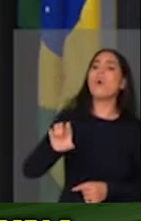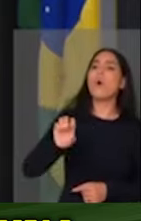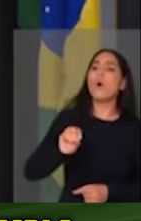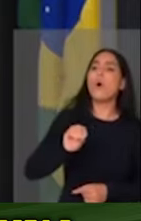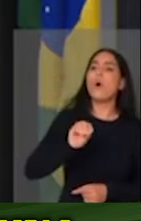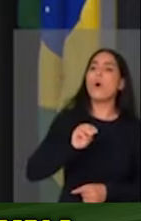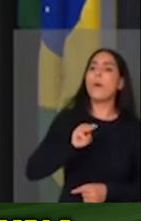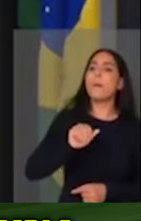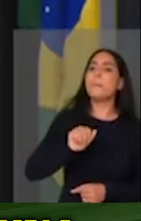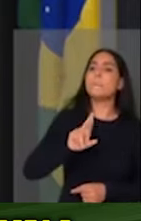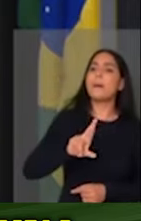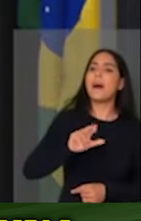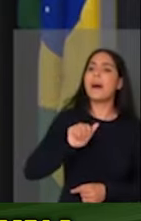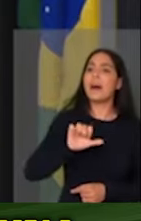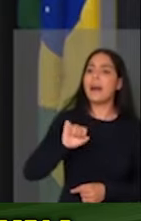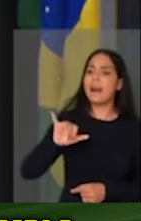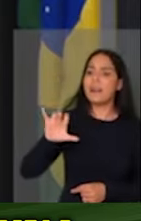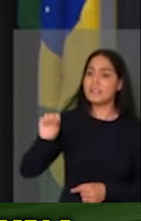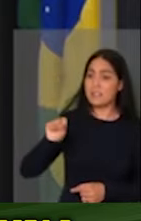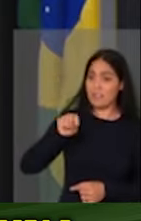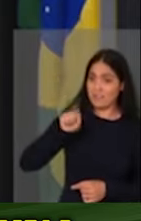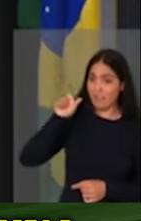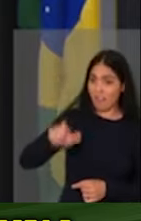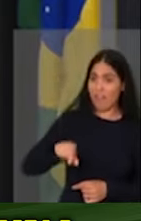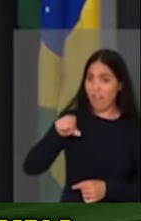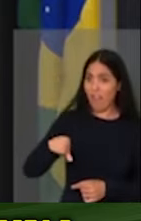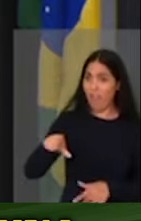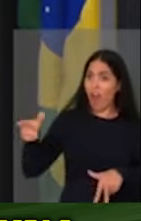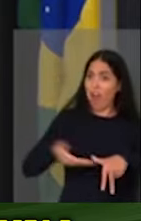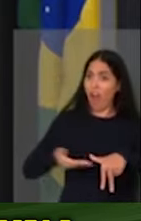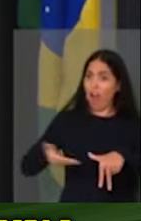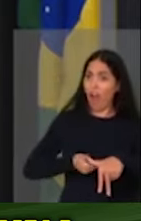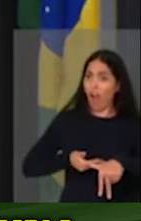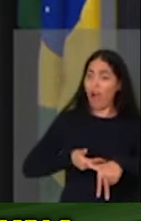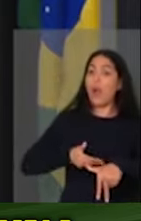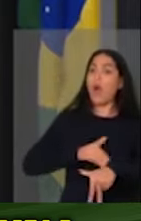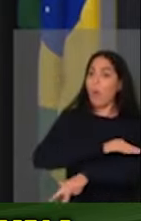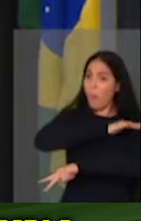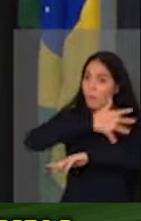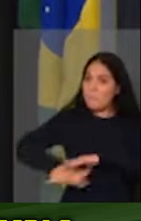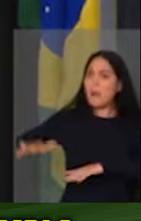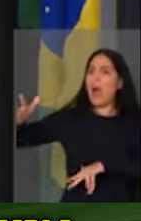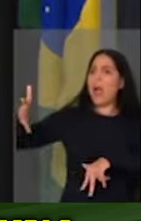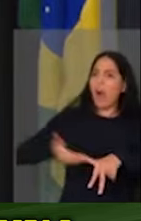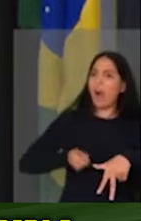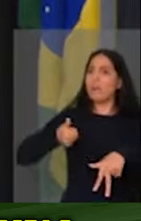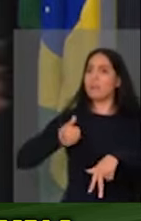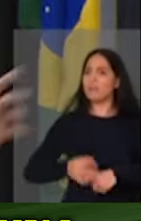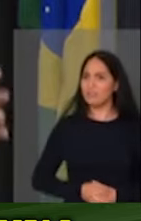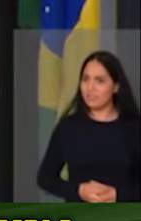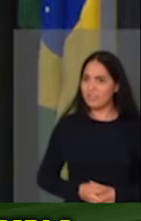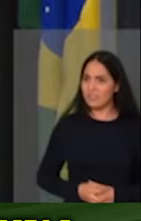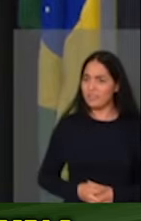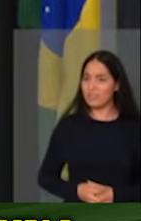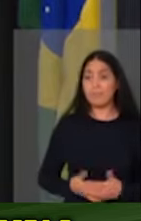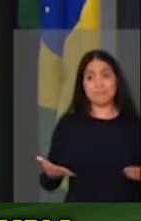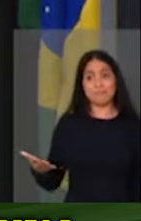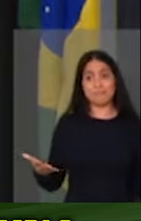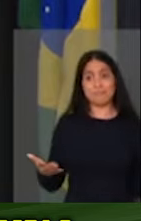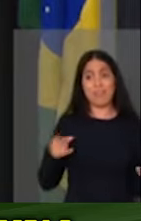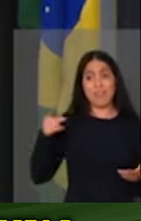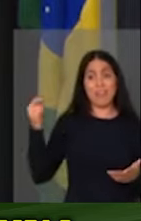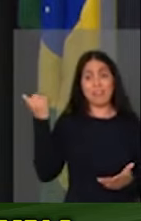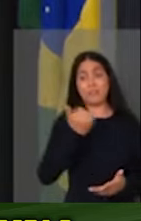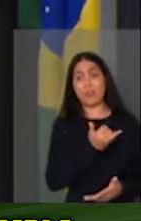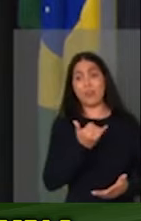da corrupção, dizendo que Luciano Hang não é mais honesto que ninguém ali. É